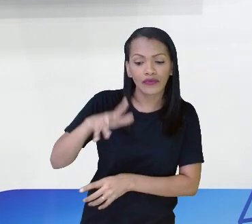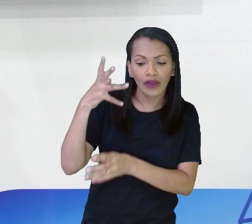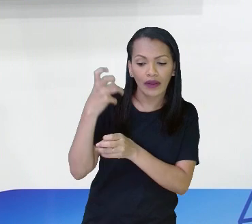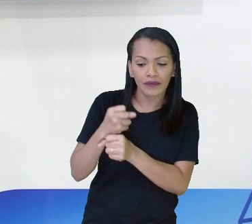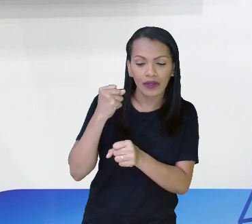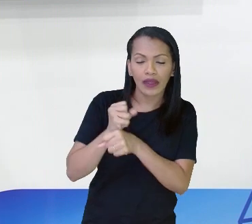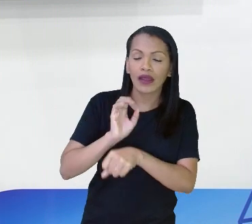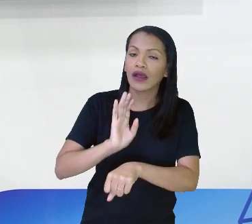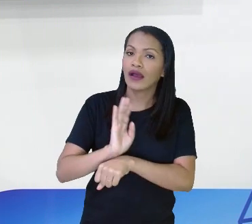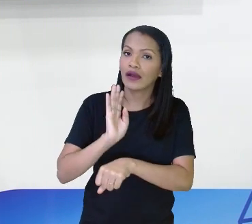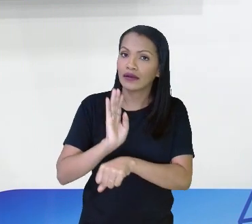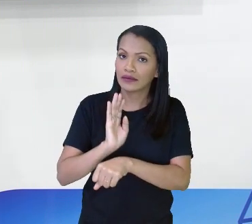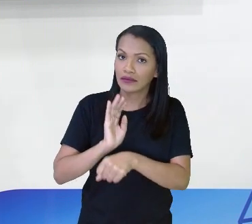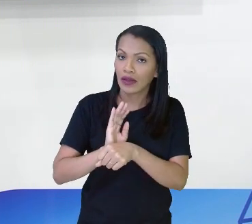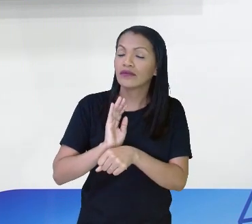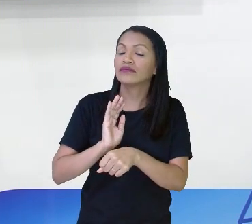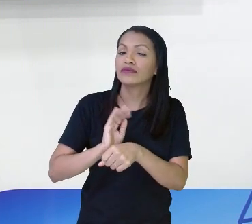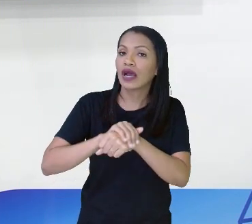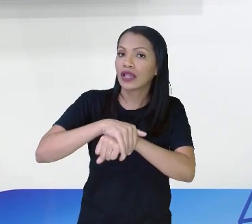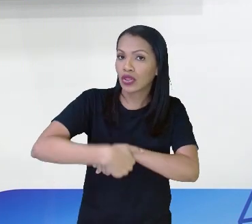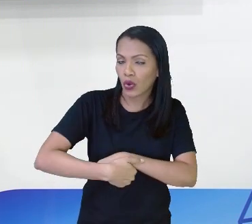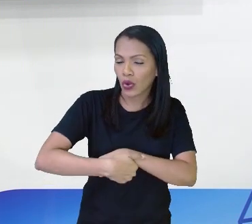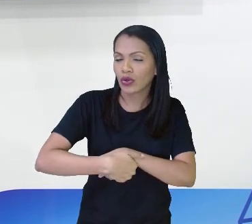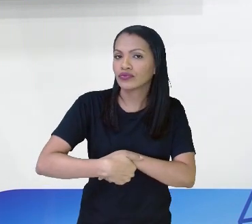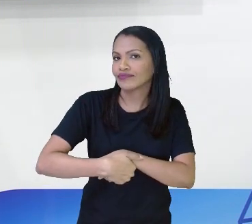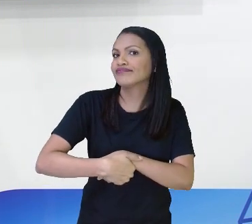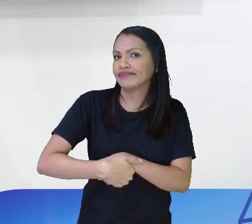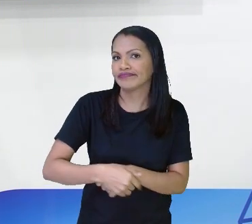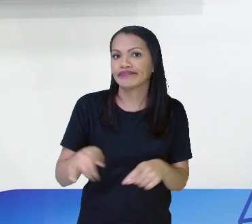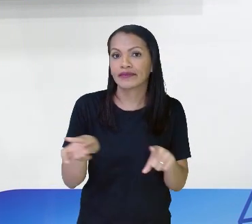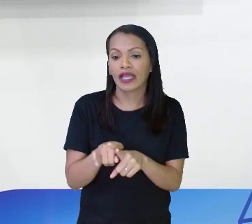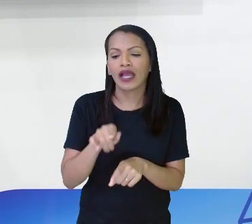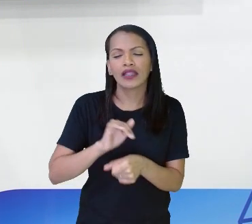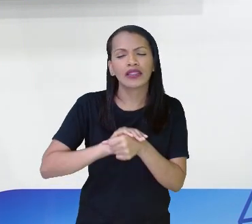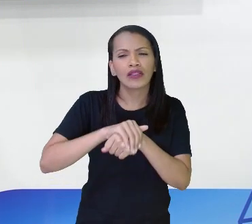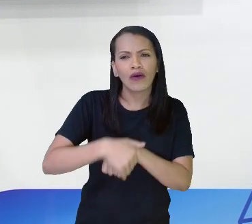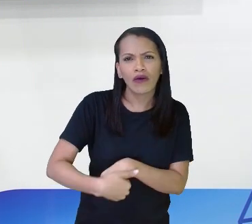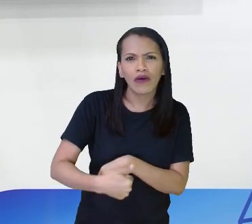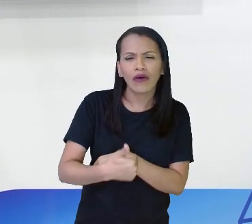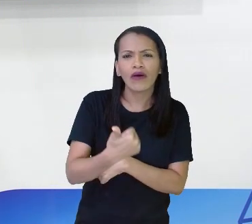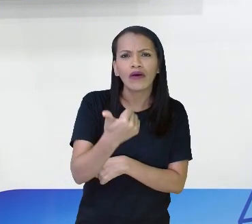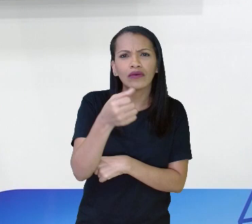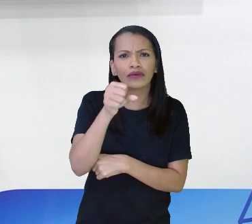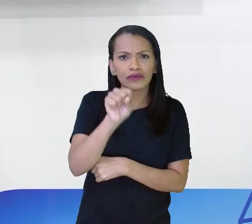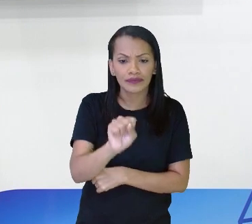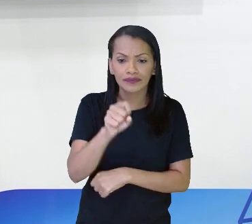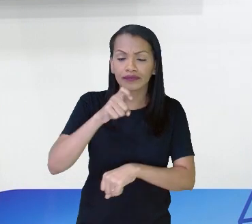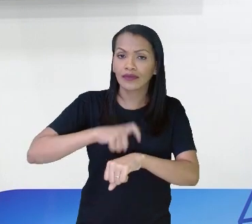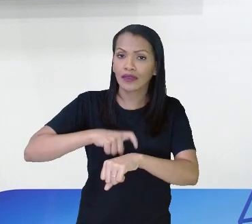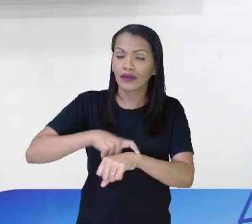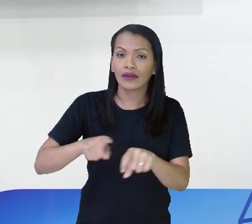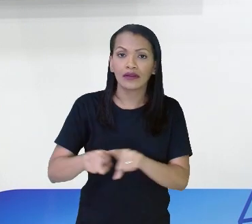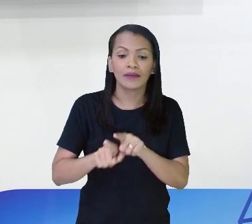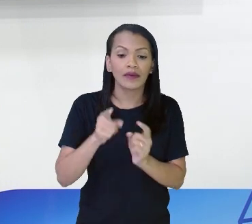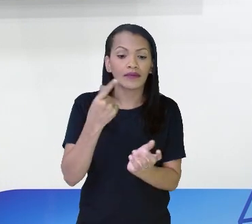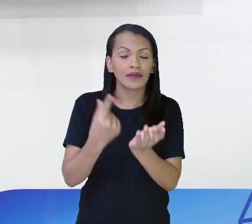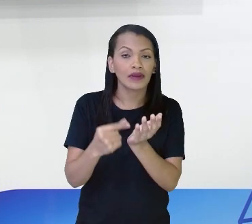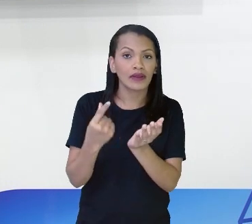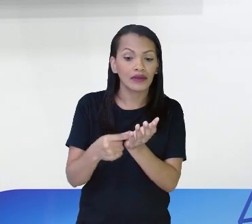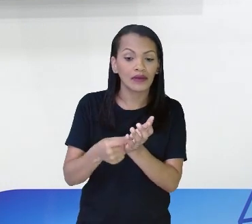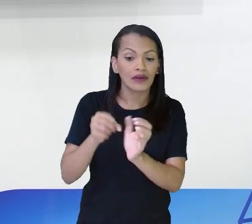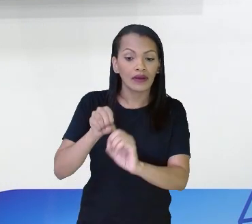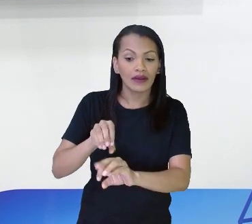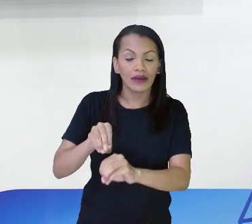à noite, às 18 horas. Você também pode assistir essa aula, inclusive muitos estão assistindo agora, pelo aplicativo